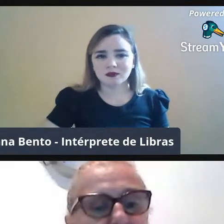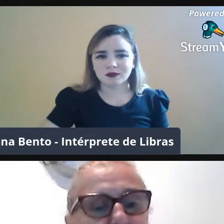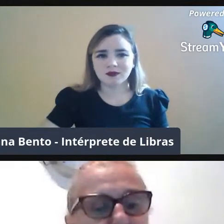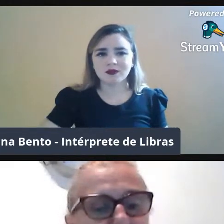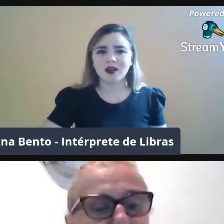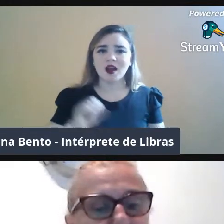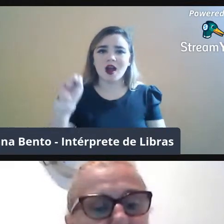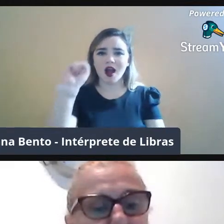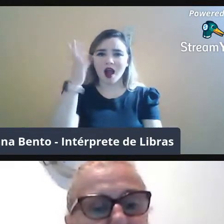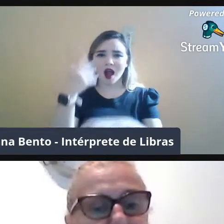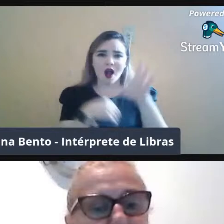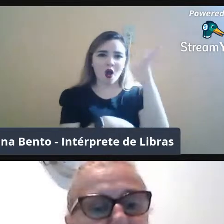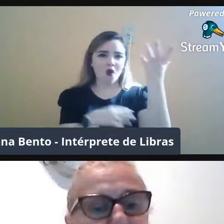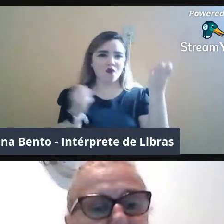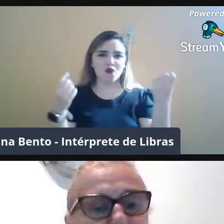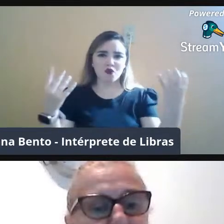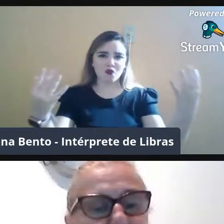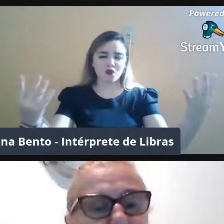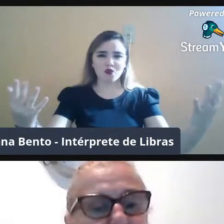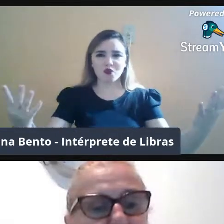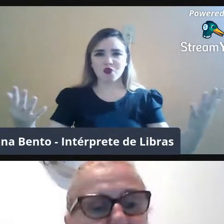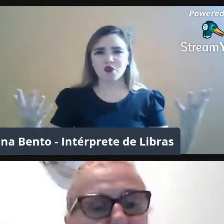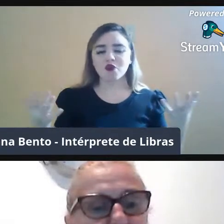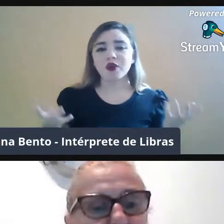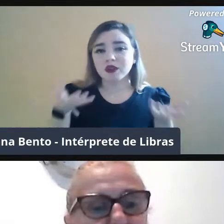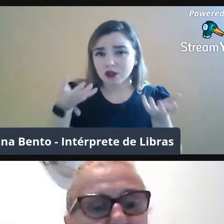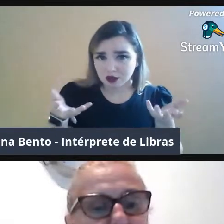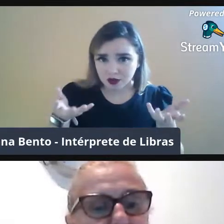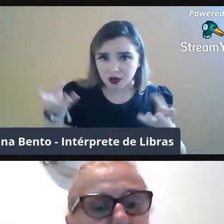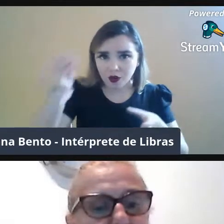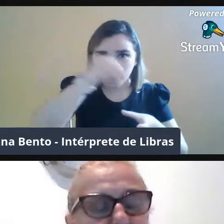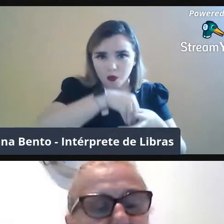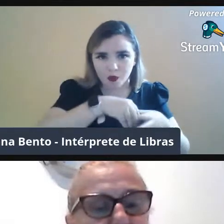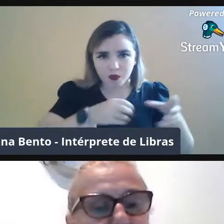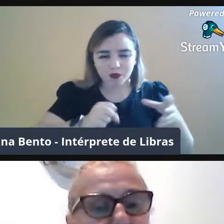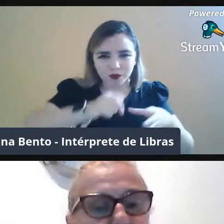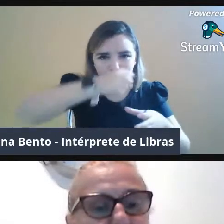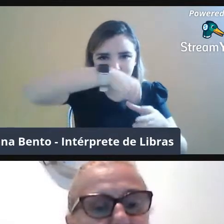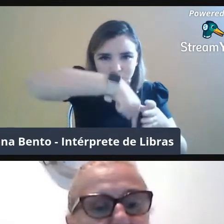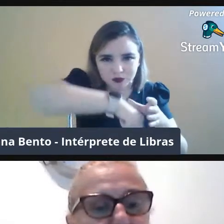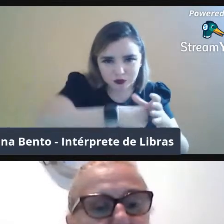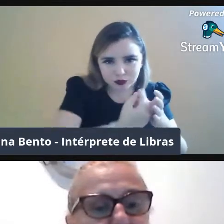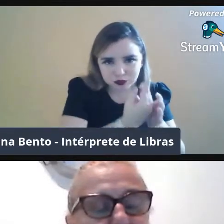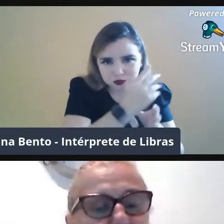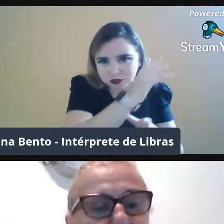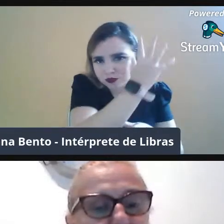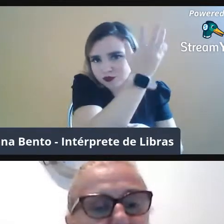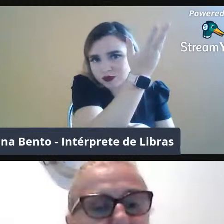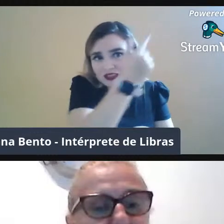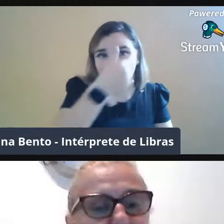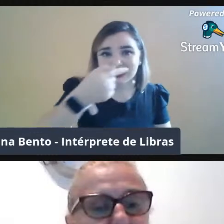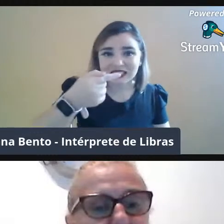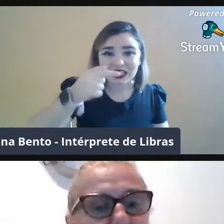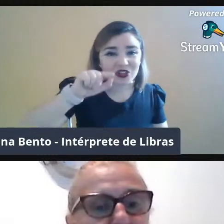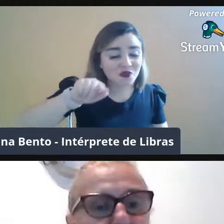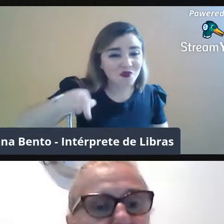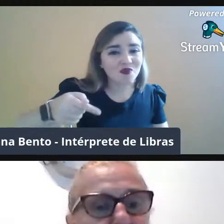árvores que ele propôs plantar. Ele fez uma instalação com 7 mil